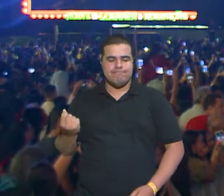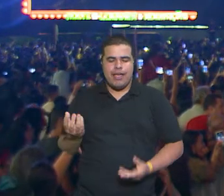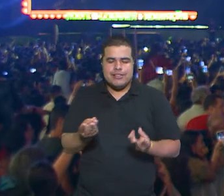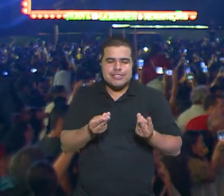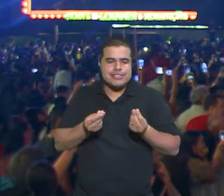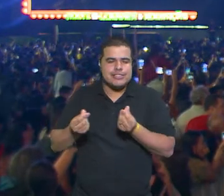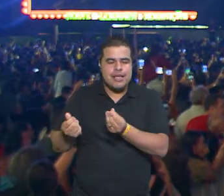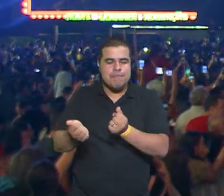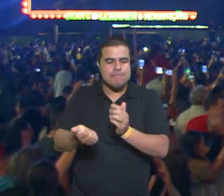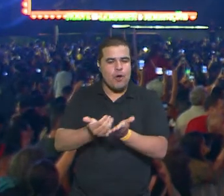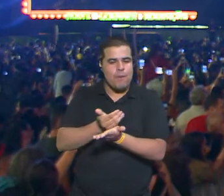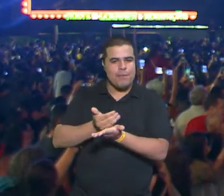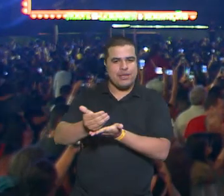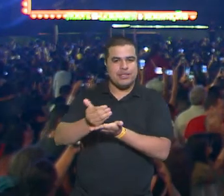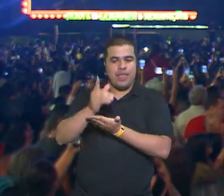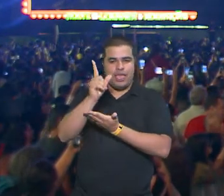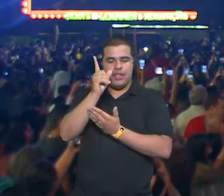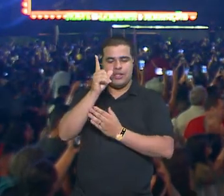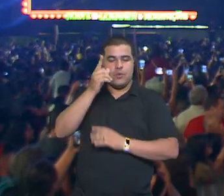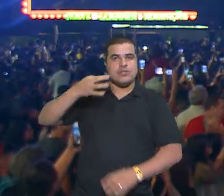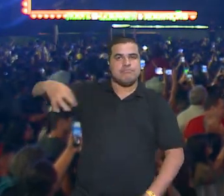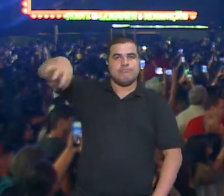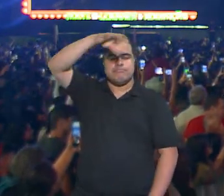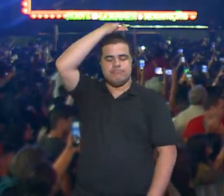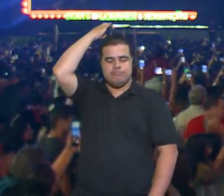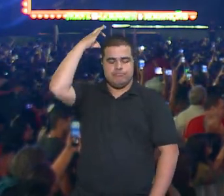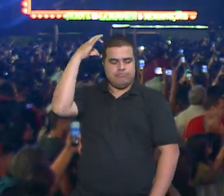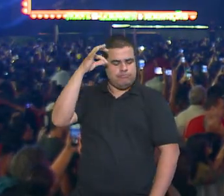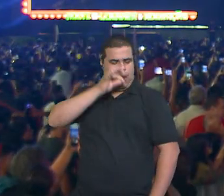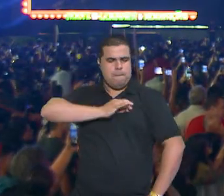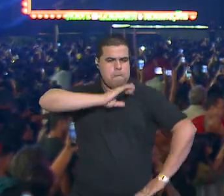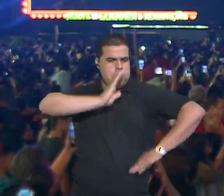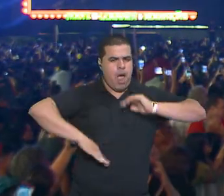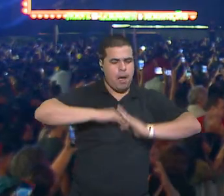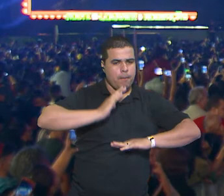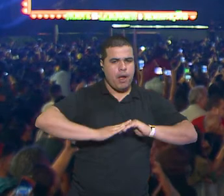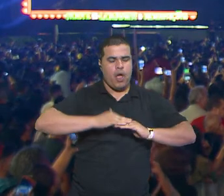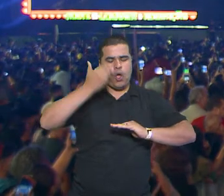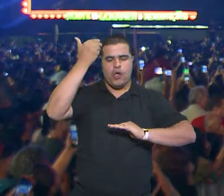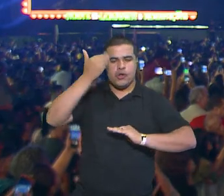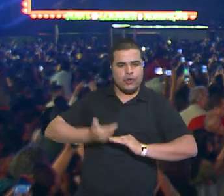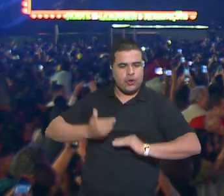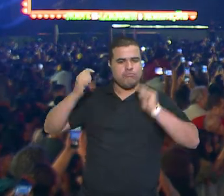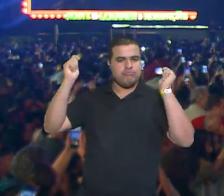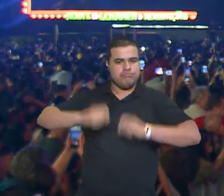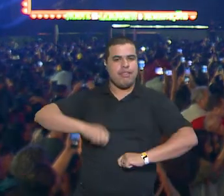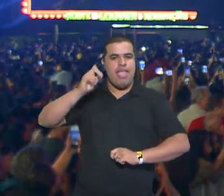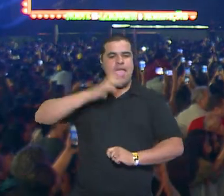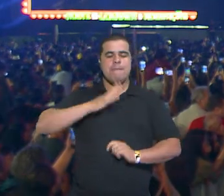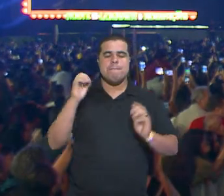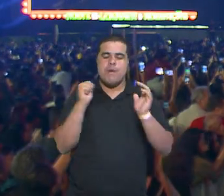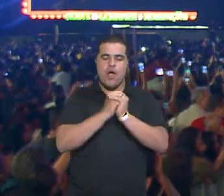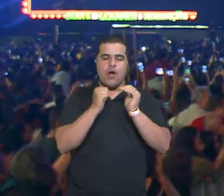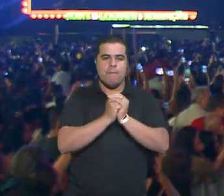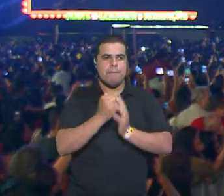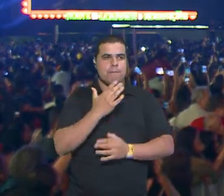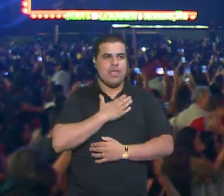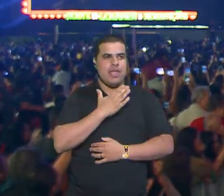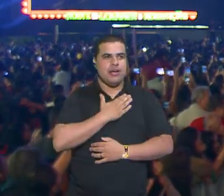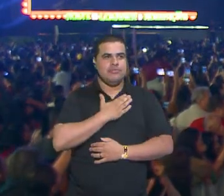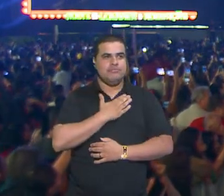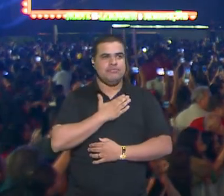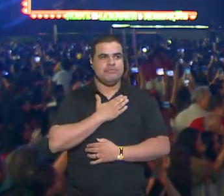e assim o espírito santo nos capacita capacita-me a Deus Essa é minha oração